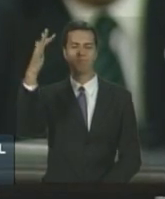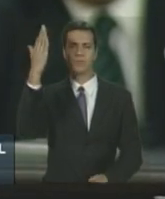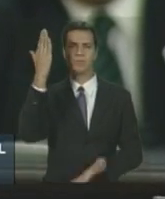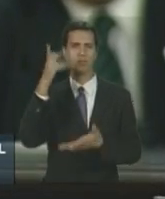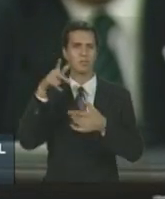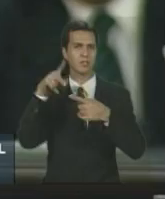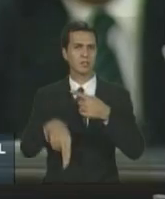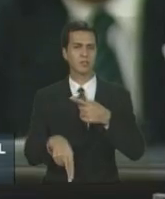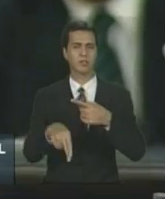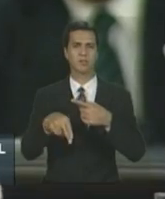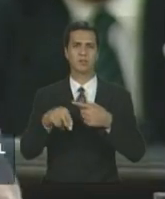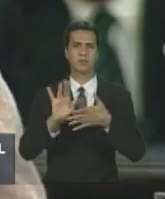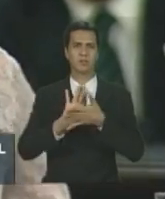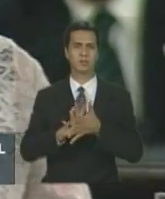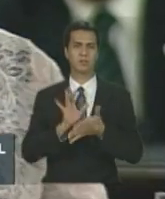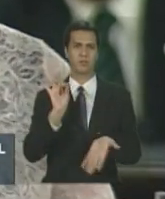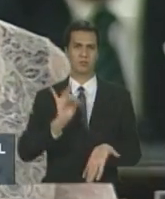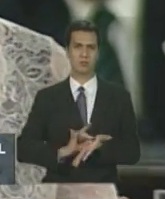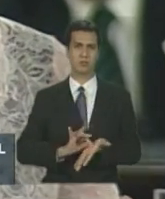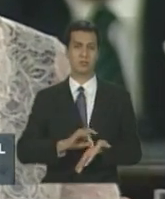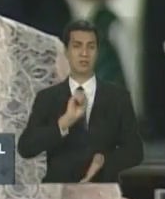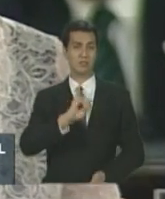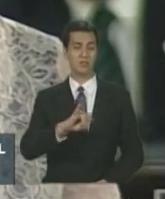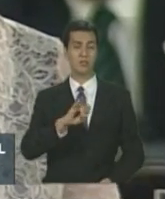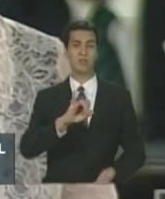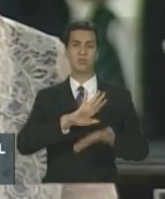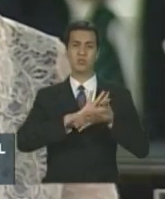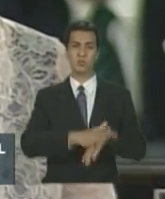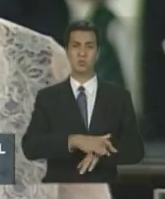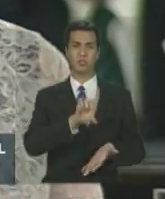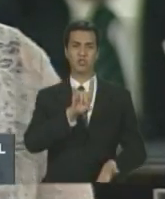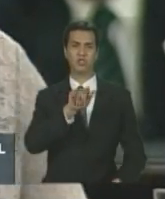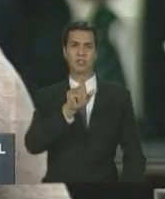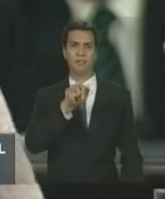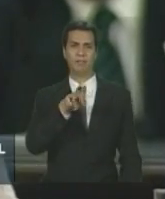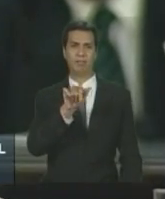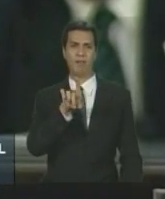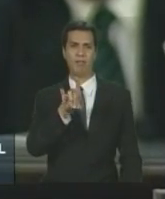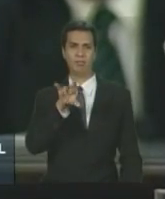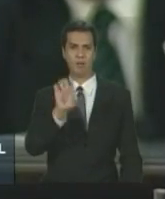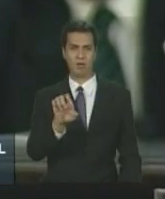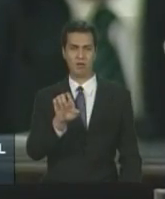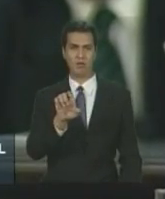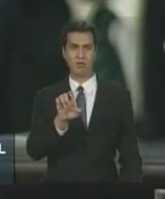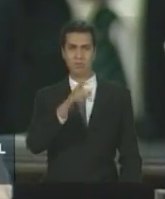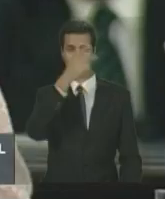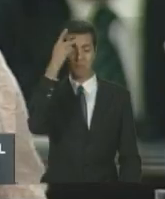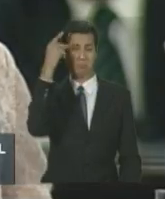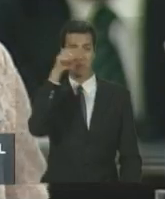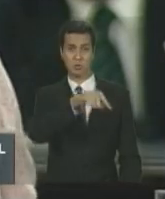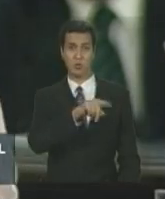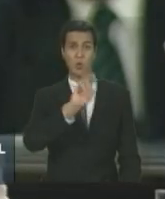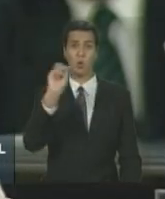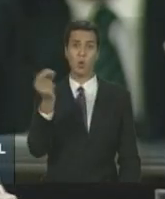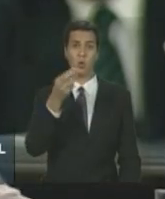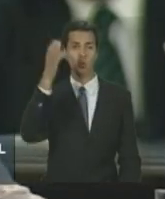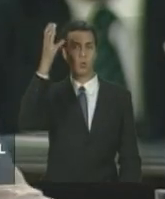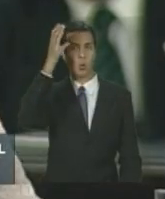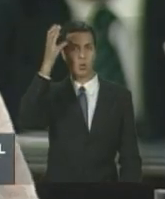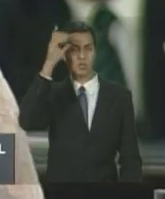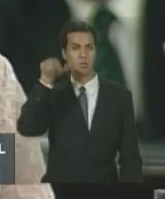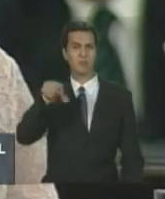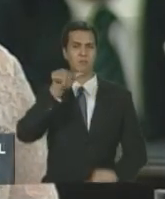tenta destruir a dignidade humana ou mudar a consciência através